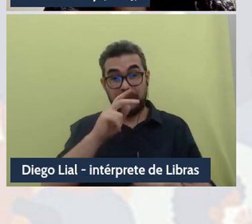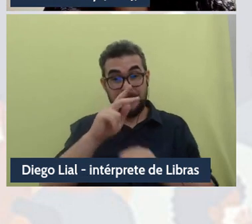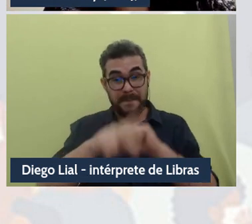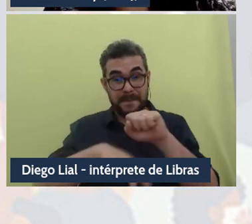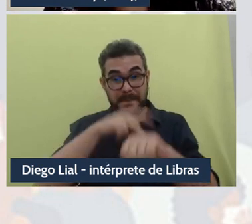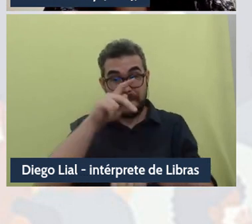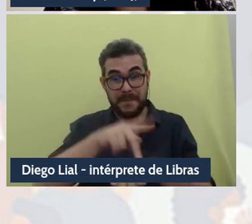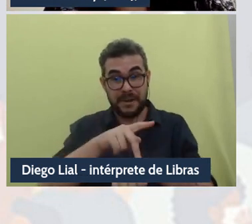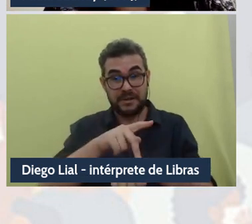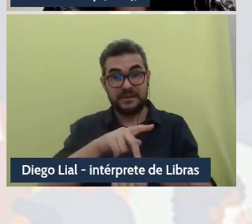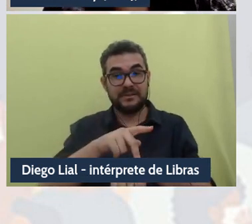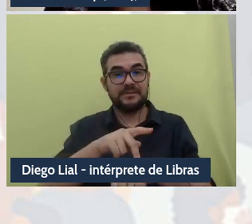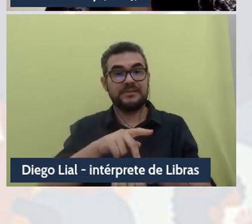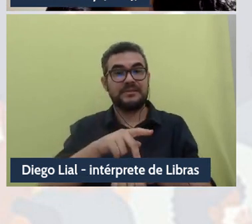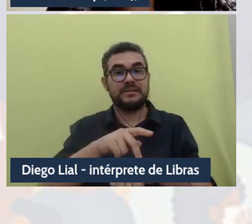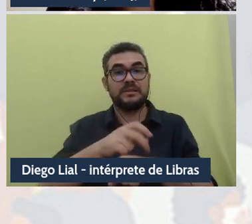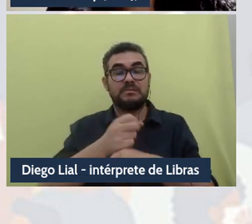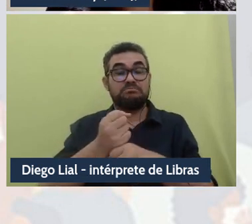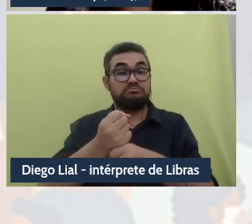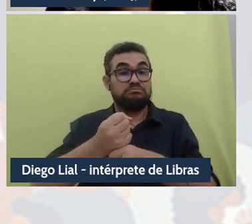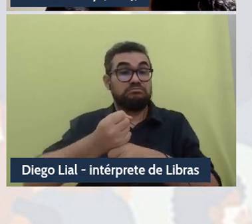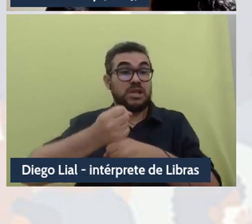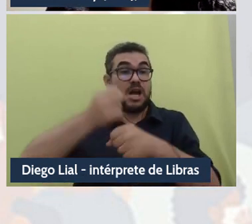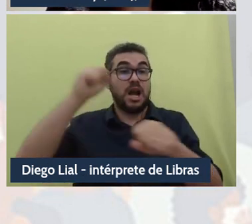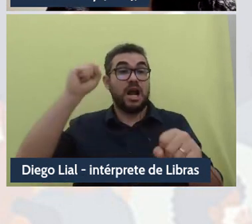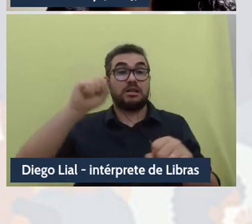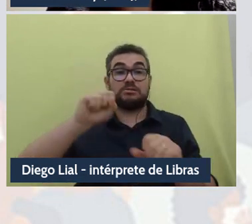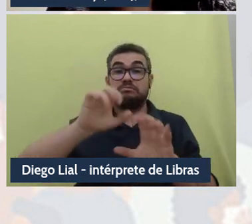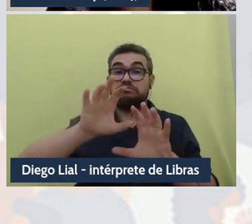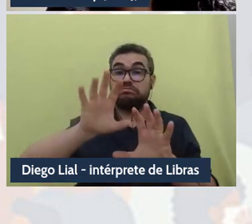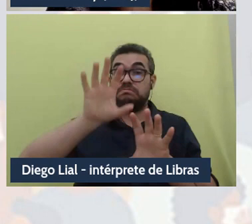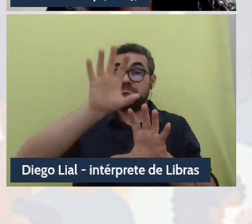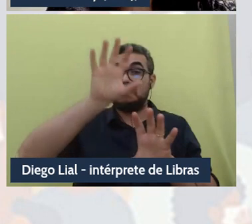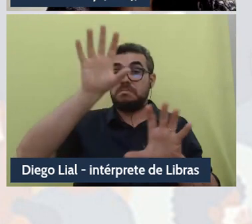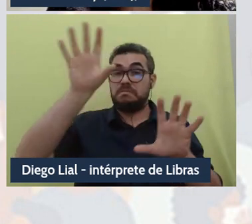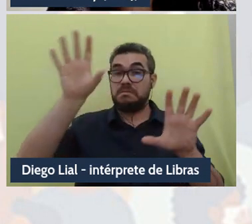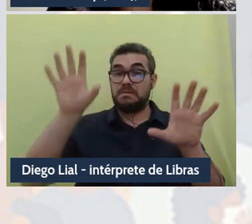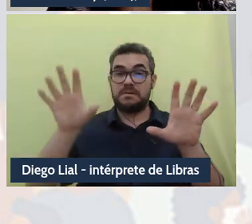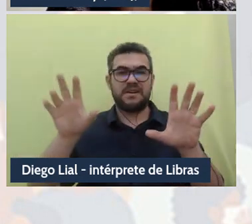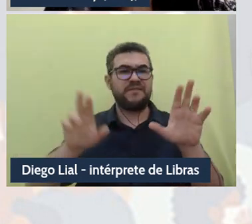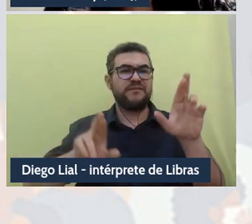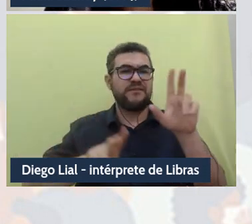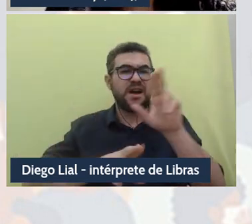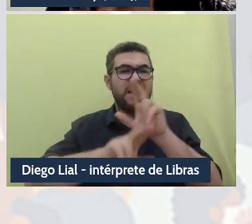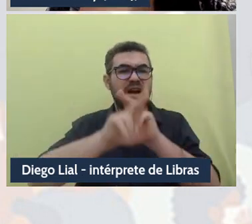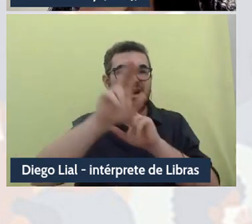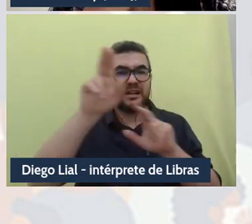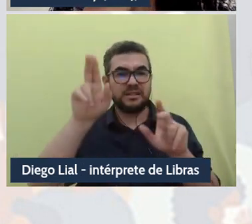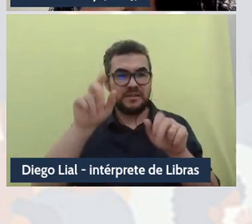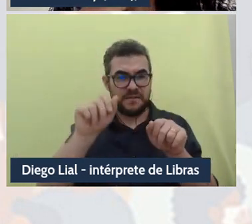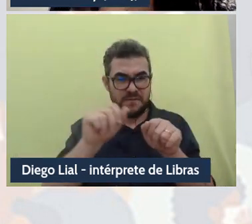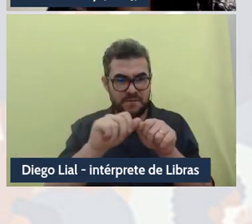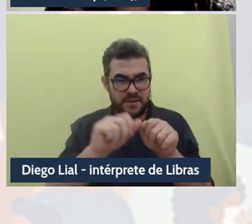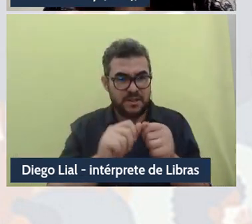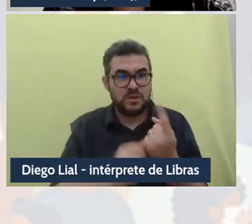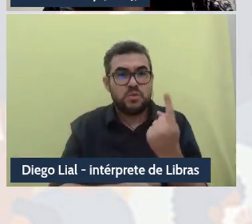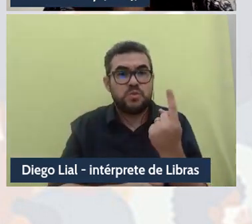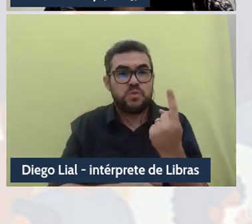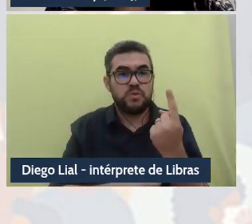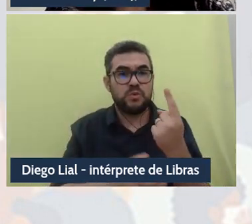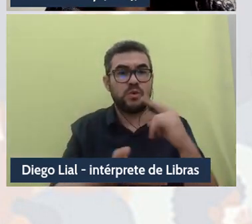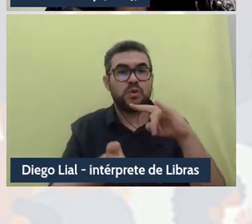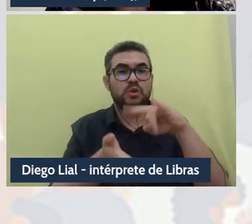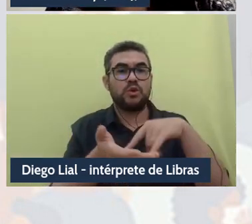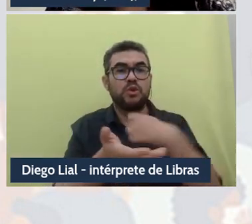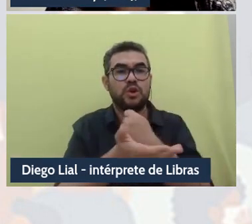grande, né, quanto, e tão plural quanto o Brasil, você ter um documento que imponha um